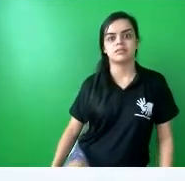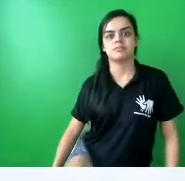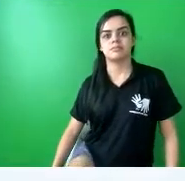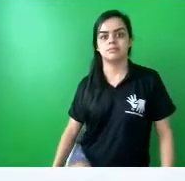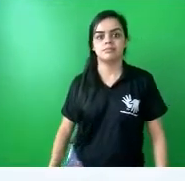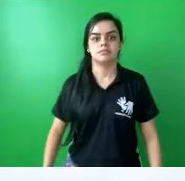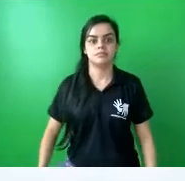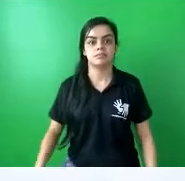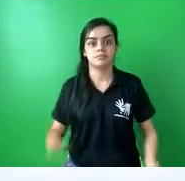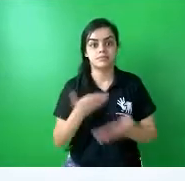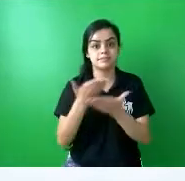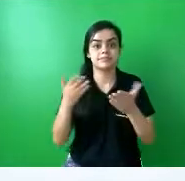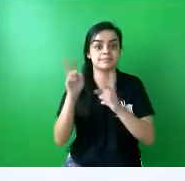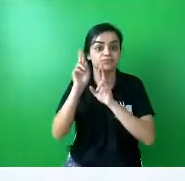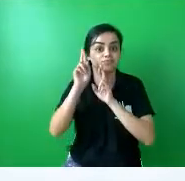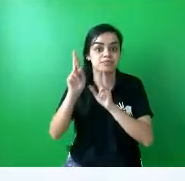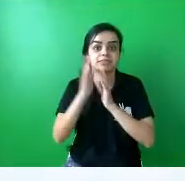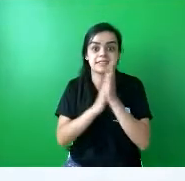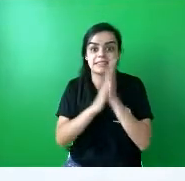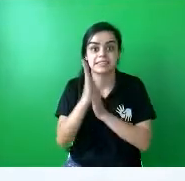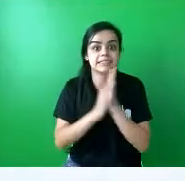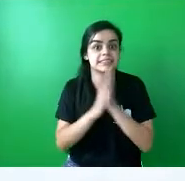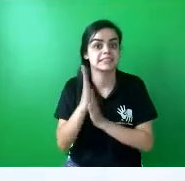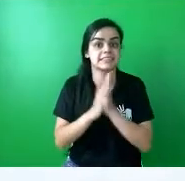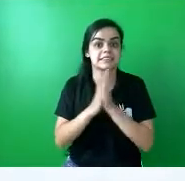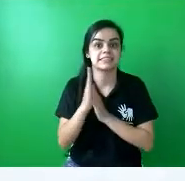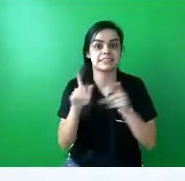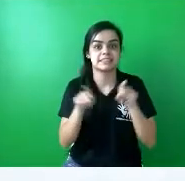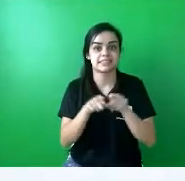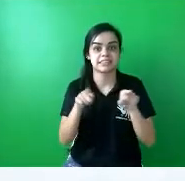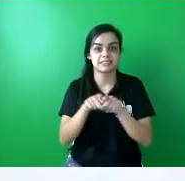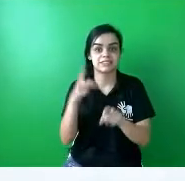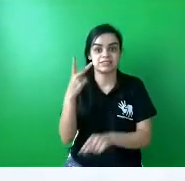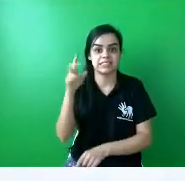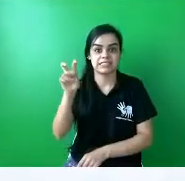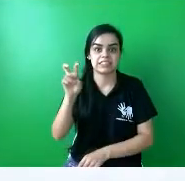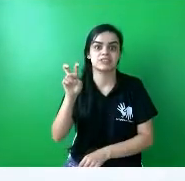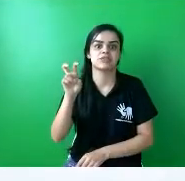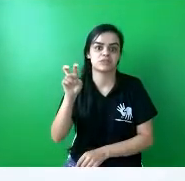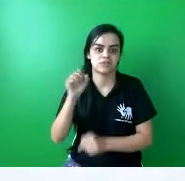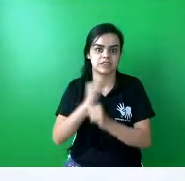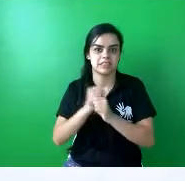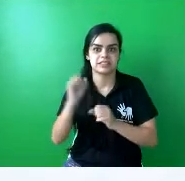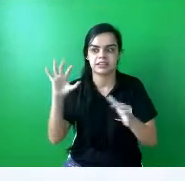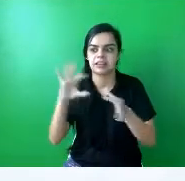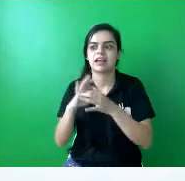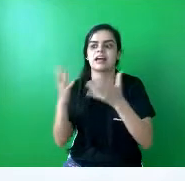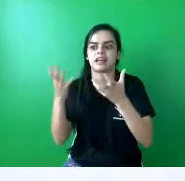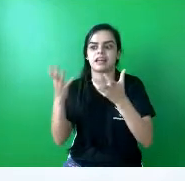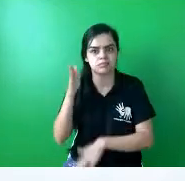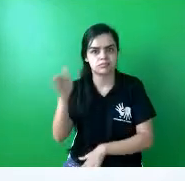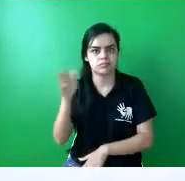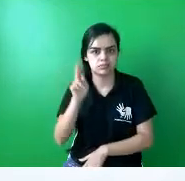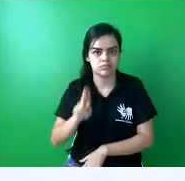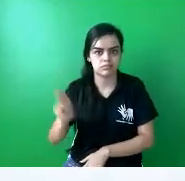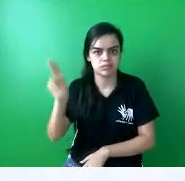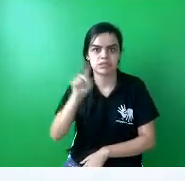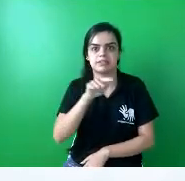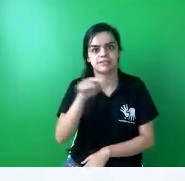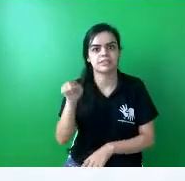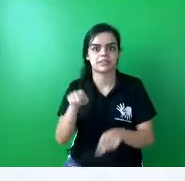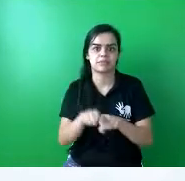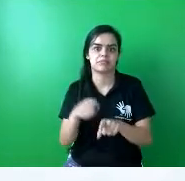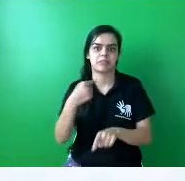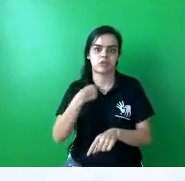companheiras, estamos na expectativa, eu também sou sócio, tenho aí 25 anos de sócio, também quero utilizar, então, tanto vocês quanto